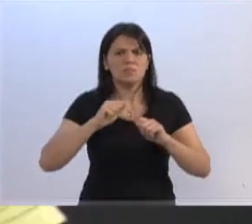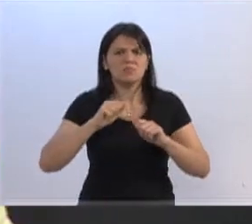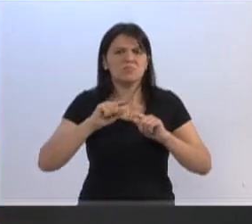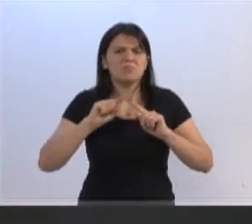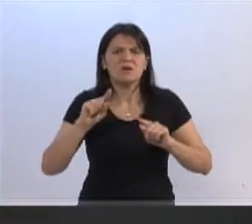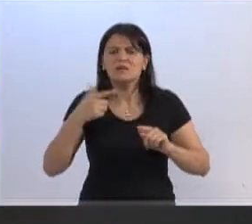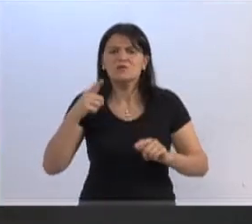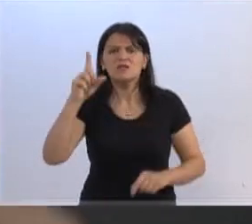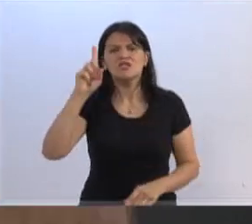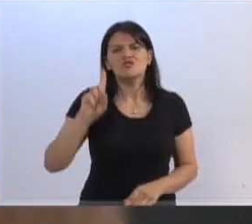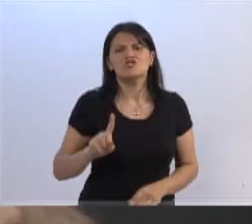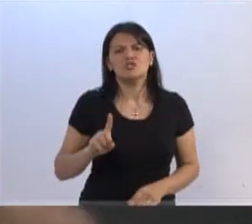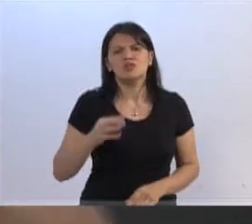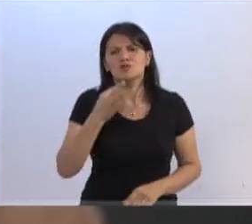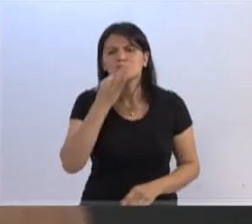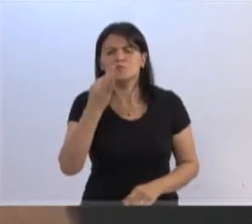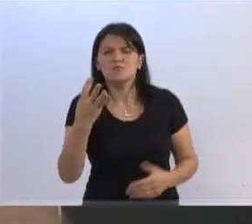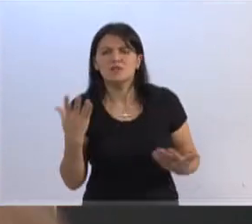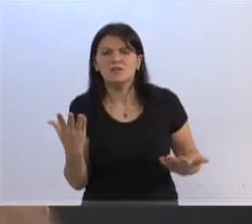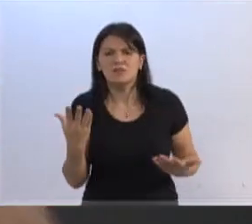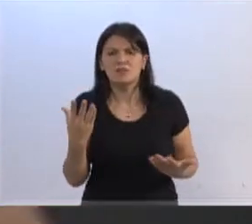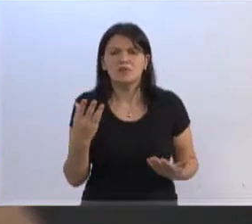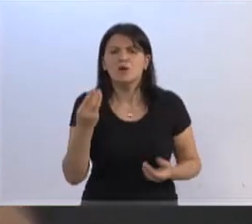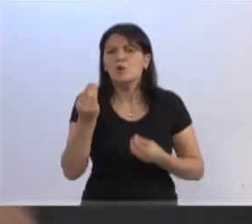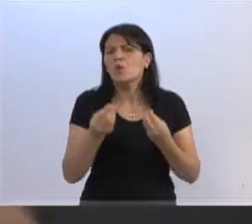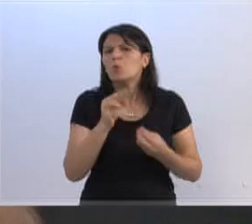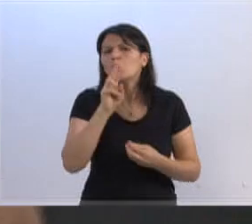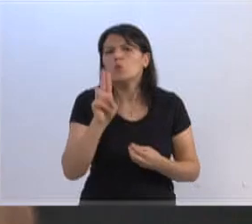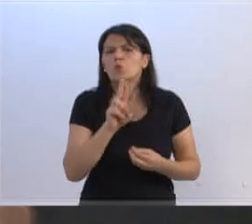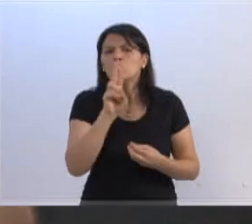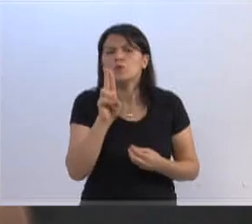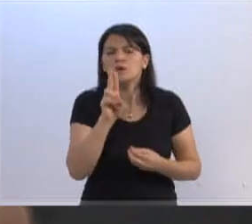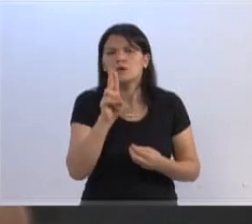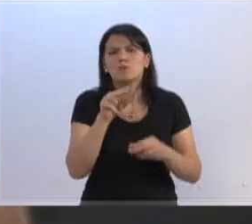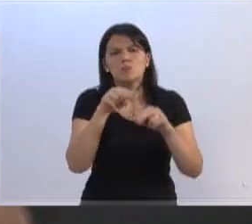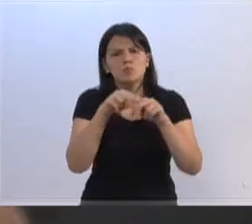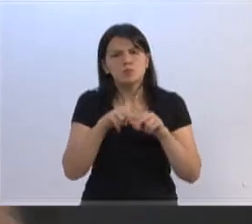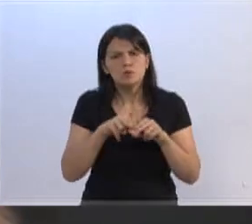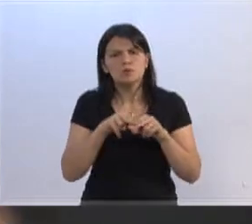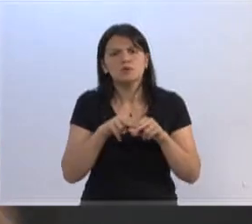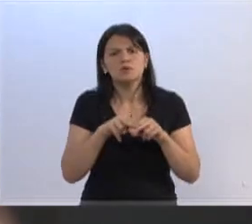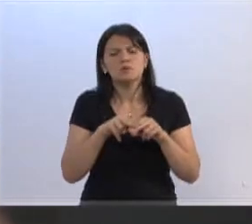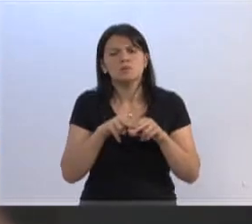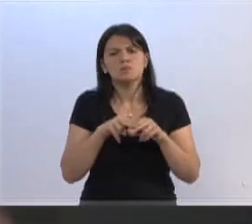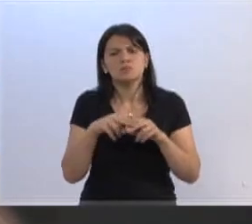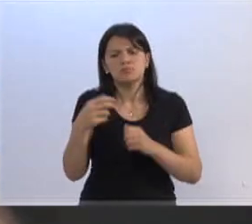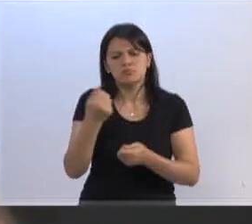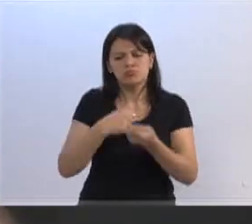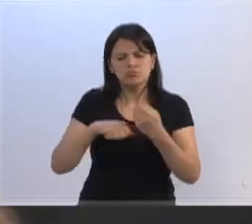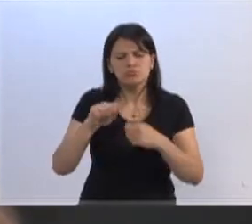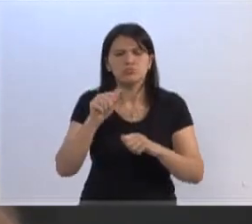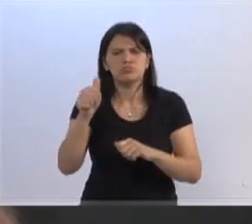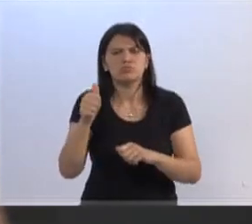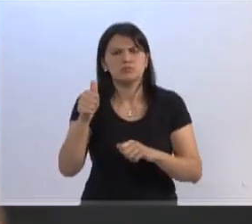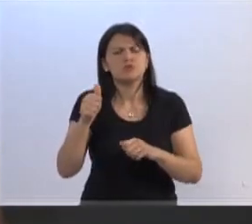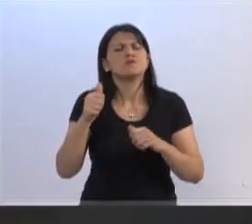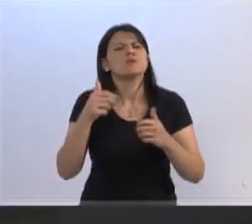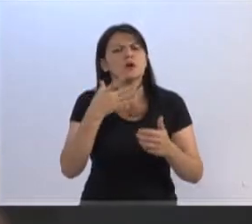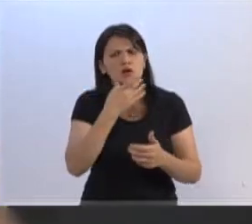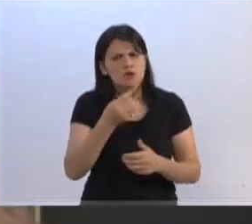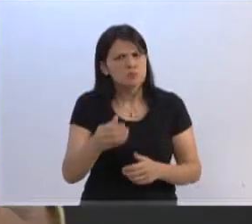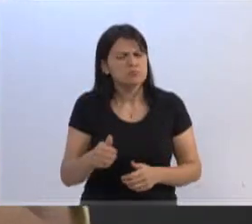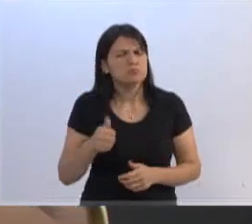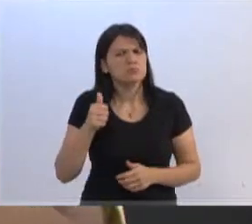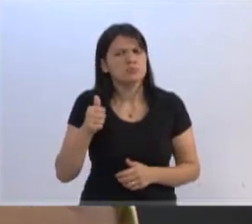termos o direito de opinar sobre a aplicação dessas sobras, desses recursos. Por isso que o tal do orçamento impositivo, eu acho que viria bem a calhar para que a